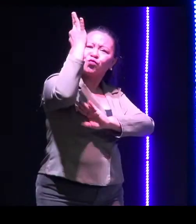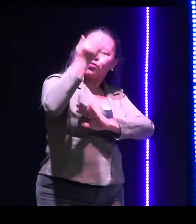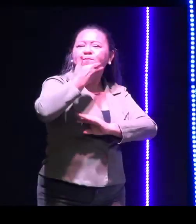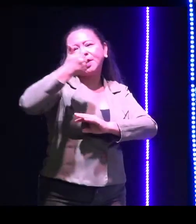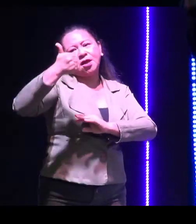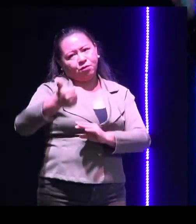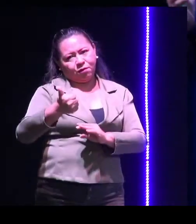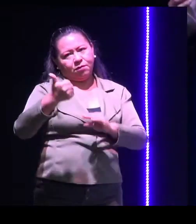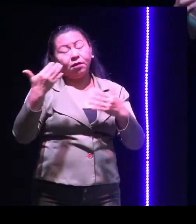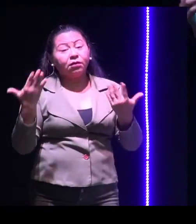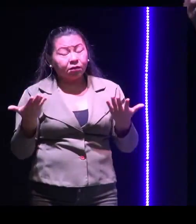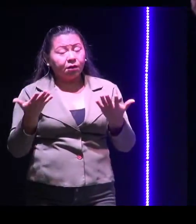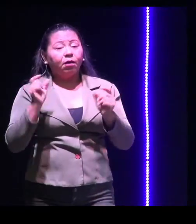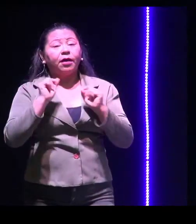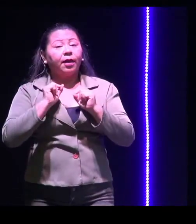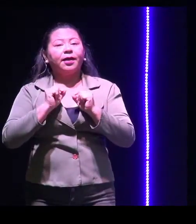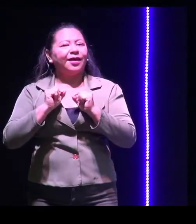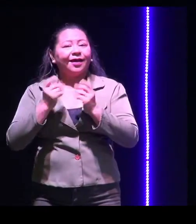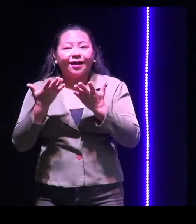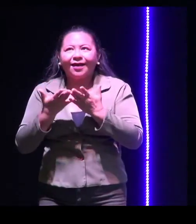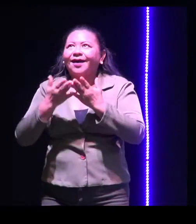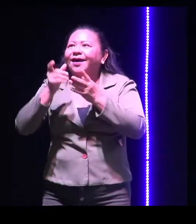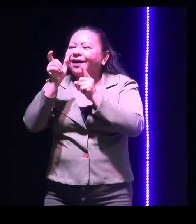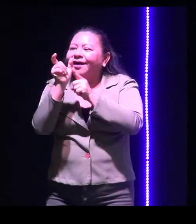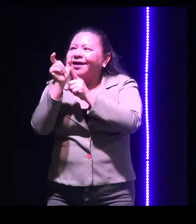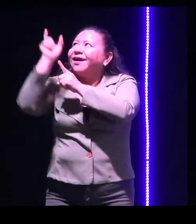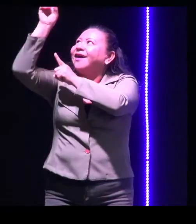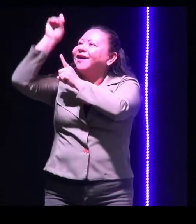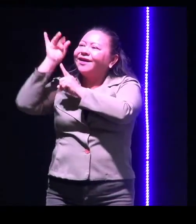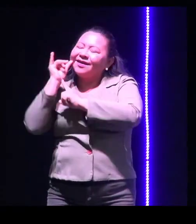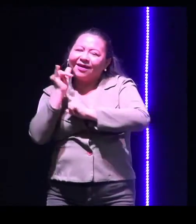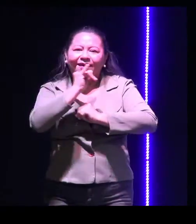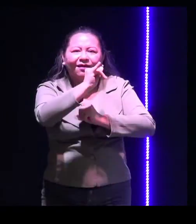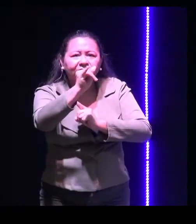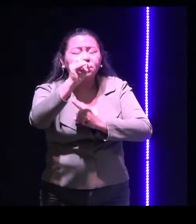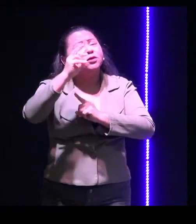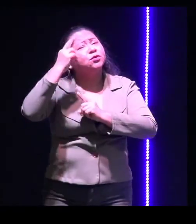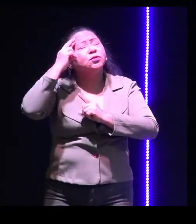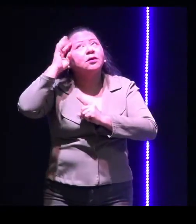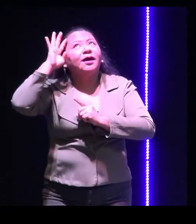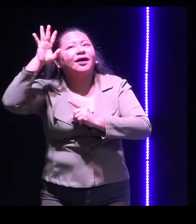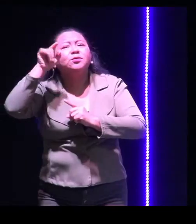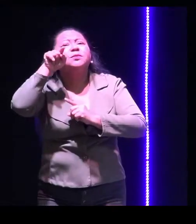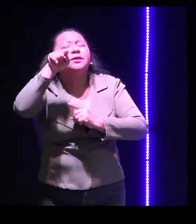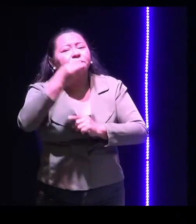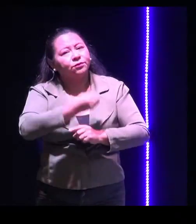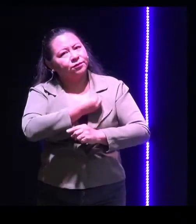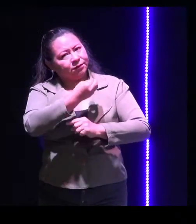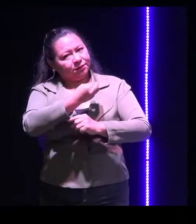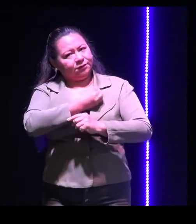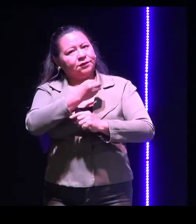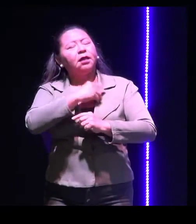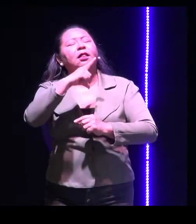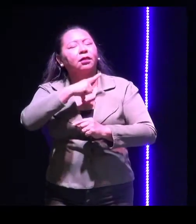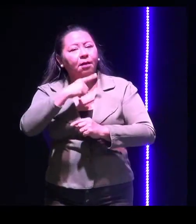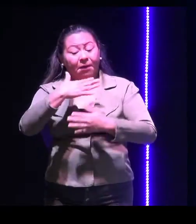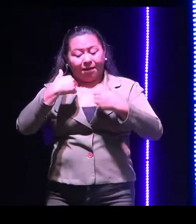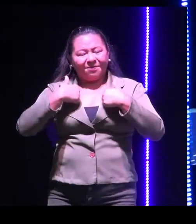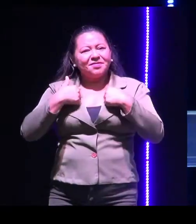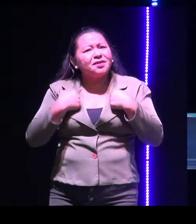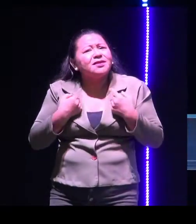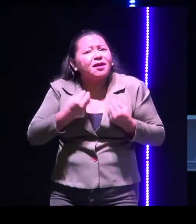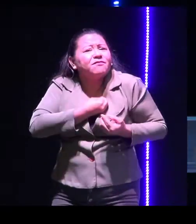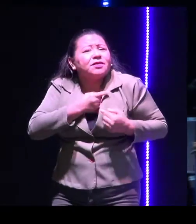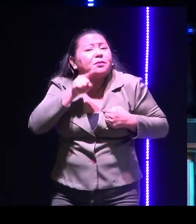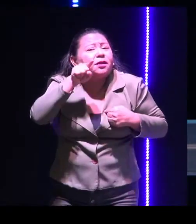Então, essa é a palavra de Deus, daquilo que o Senhor sonha, daquilo que o Senhor tem para mim,